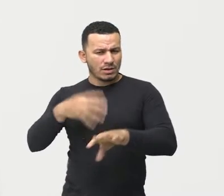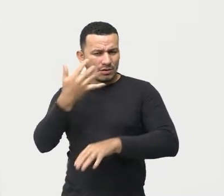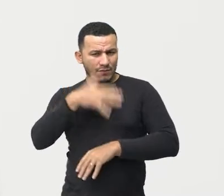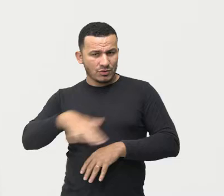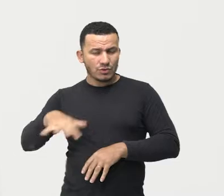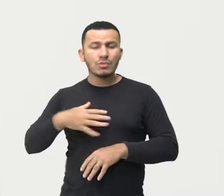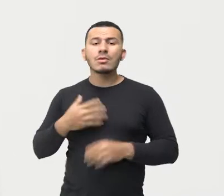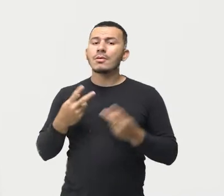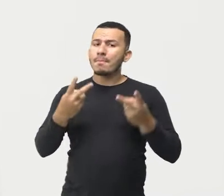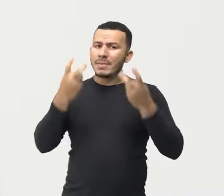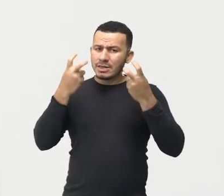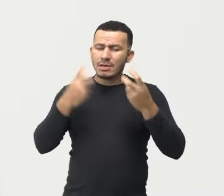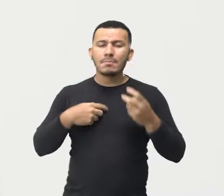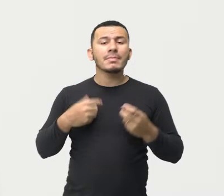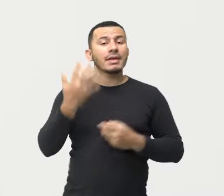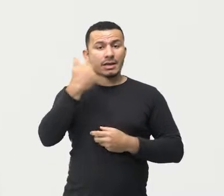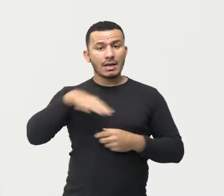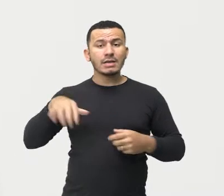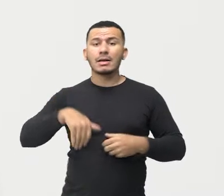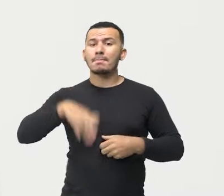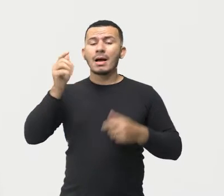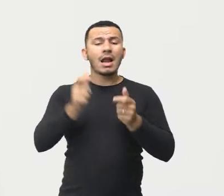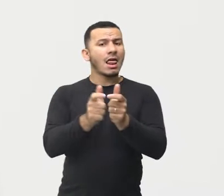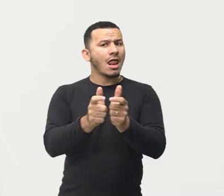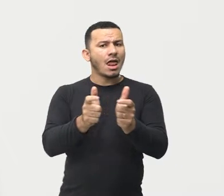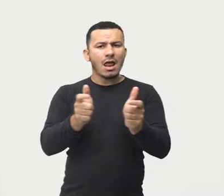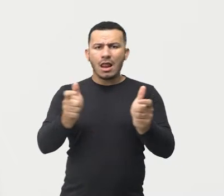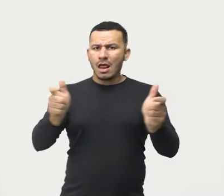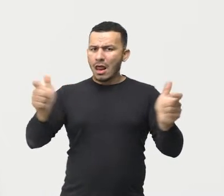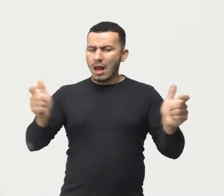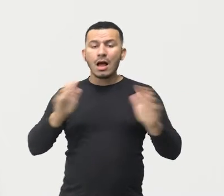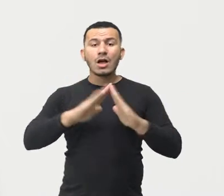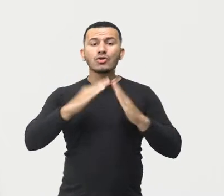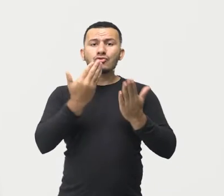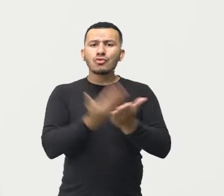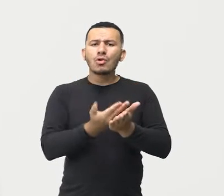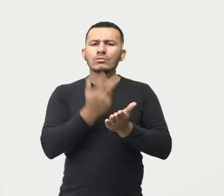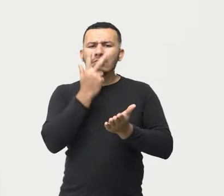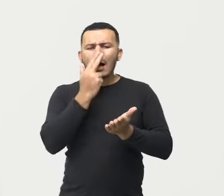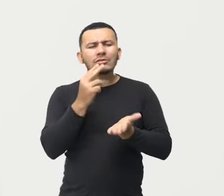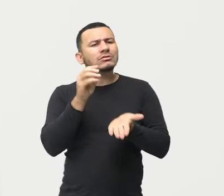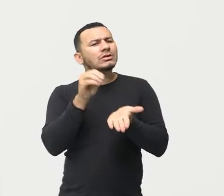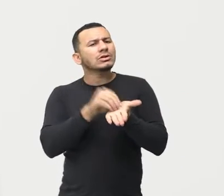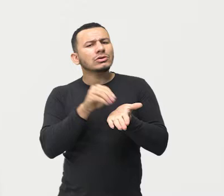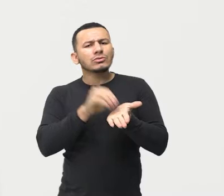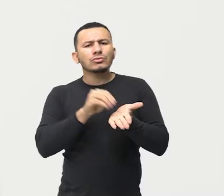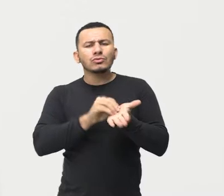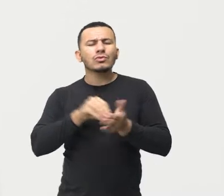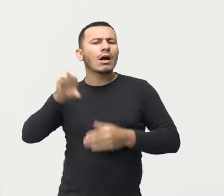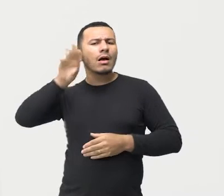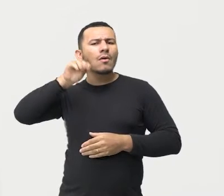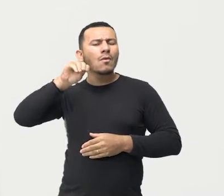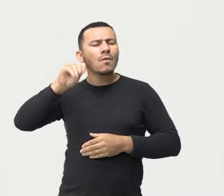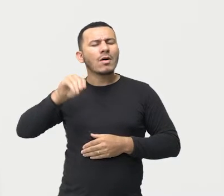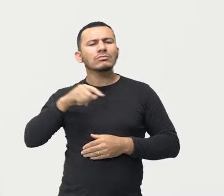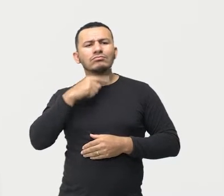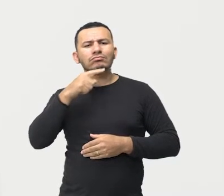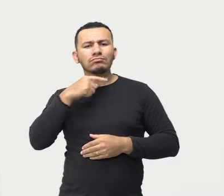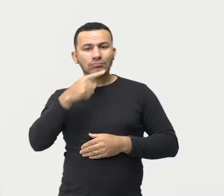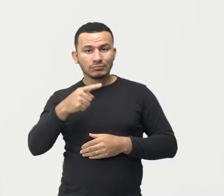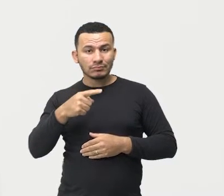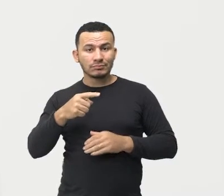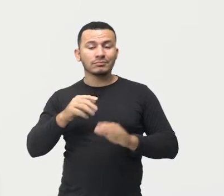tem crescido o número de crianças que chegam à escola com déficit de desenvolvimento da